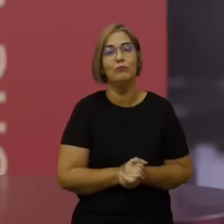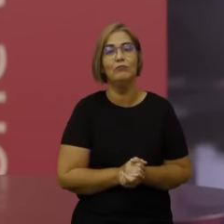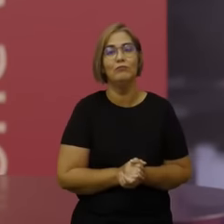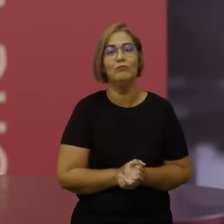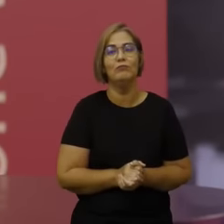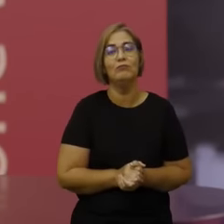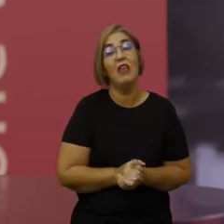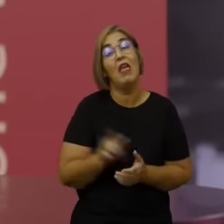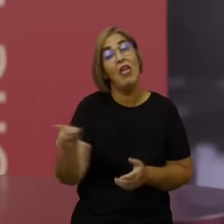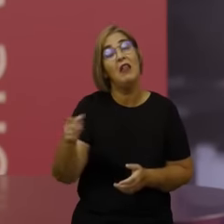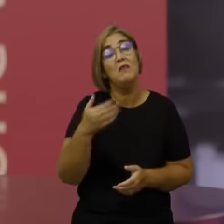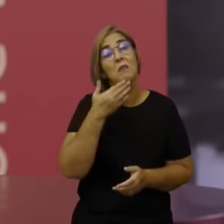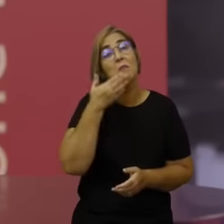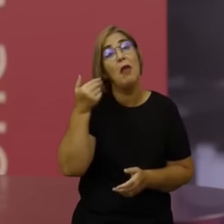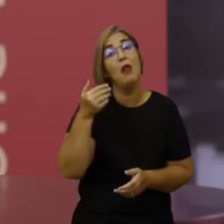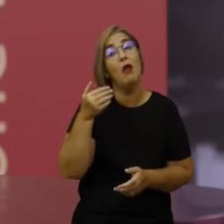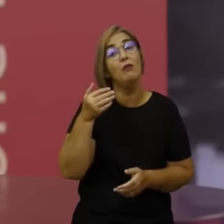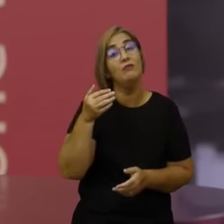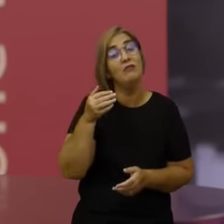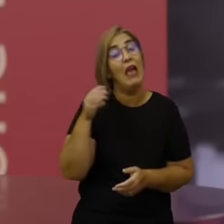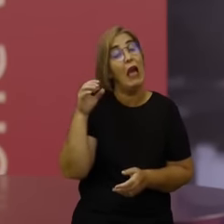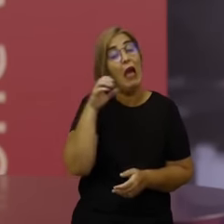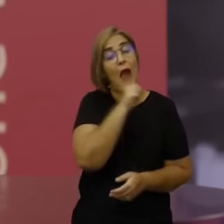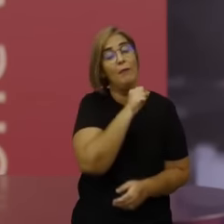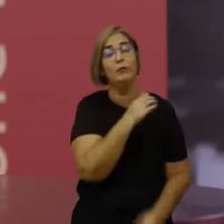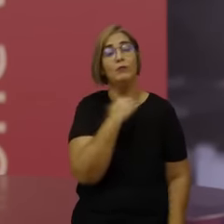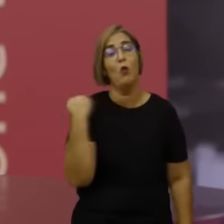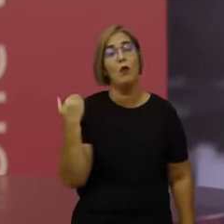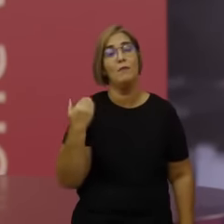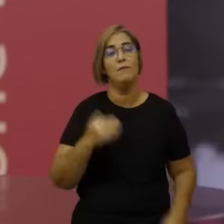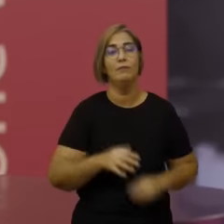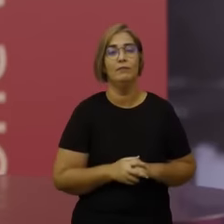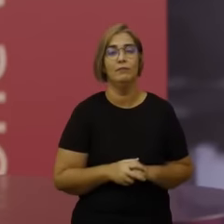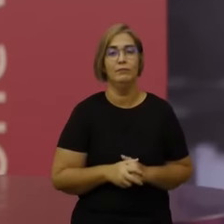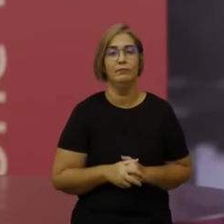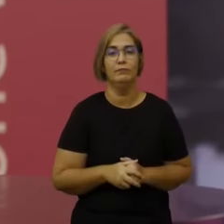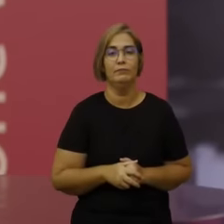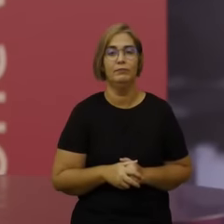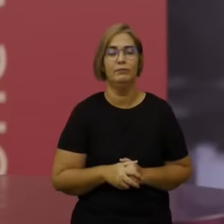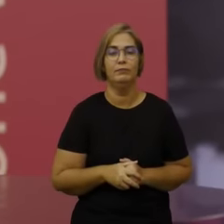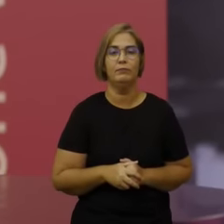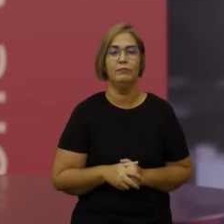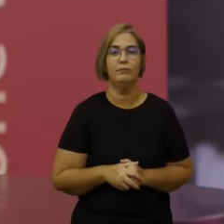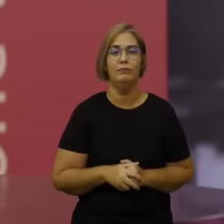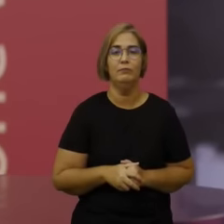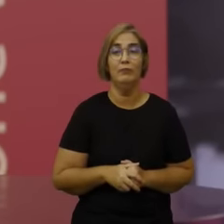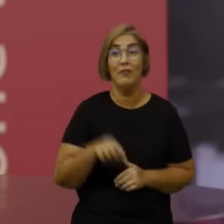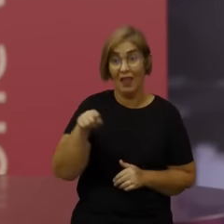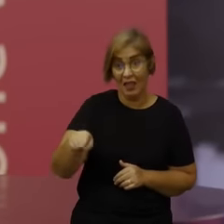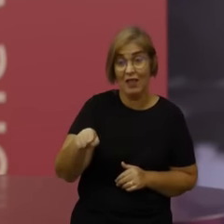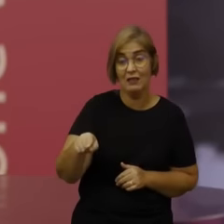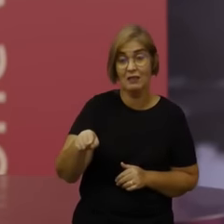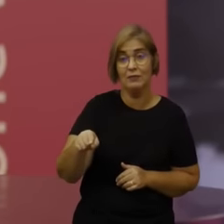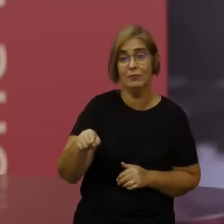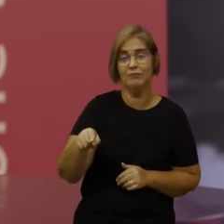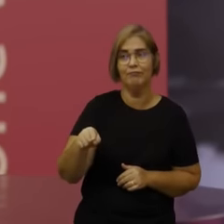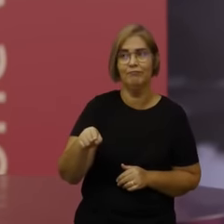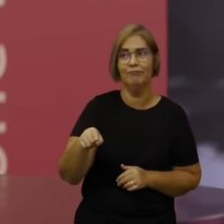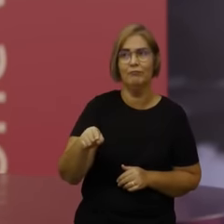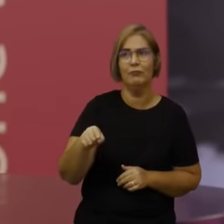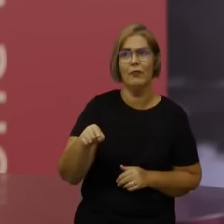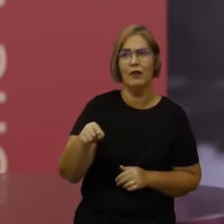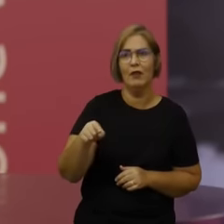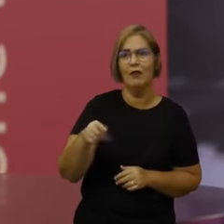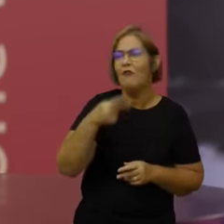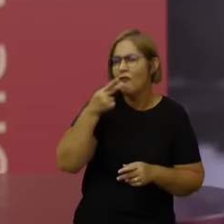deixar esta vida o quanto antes. Bem, esta ideia também está ligada à